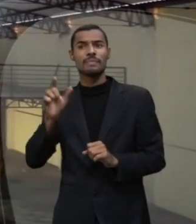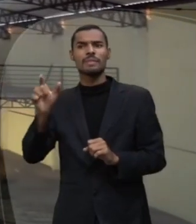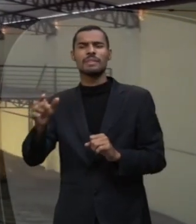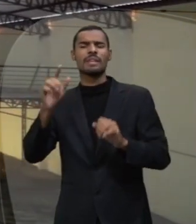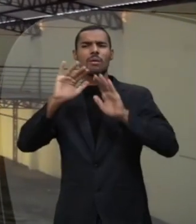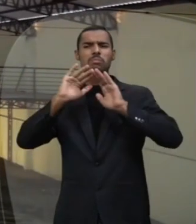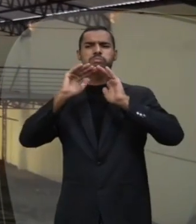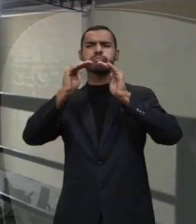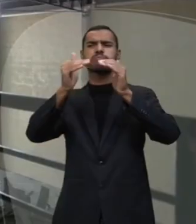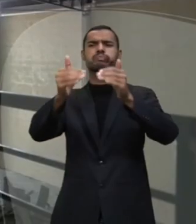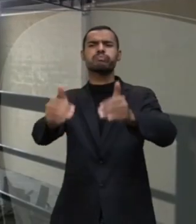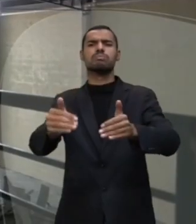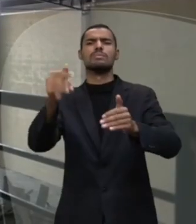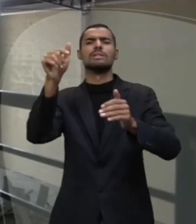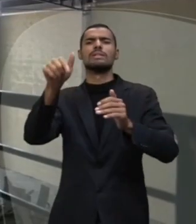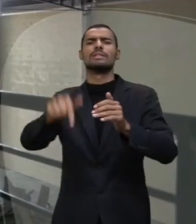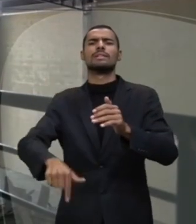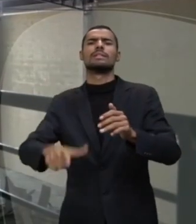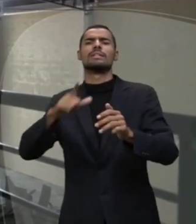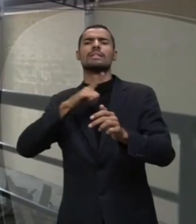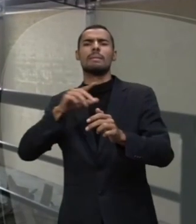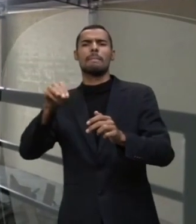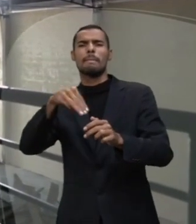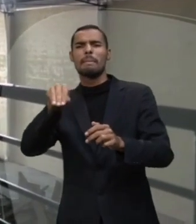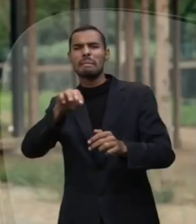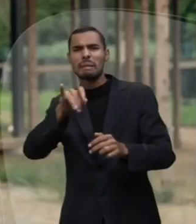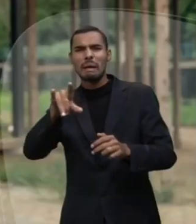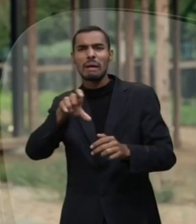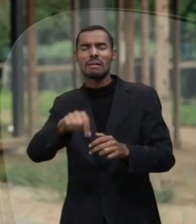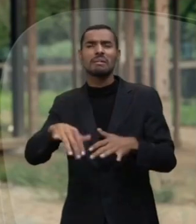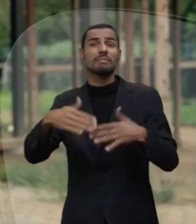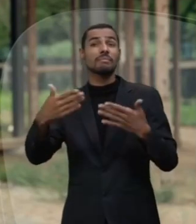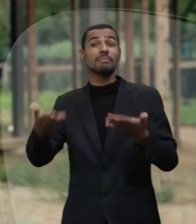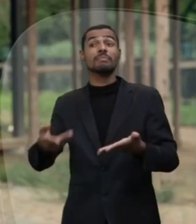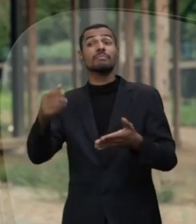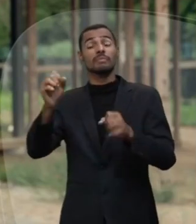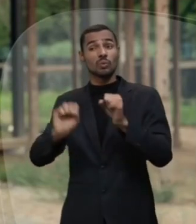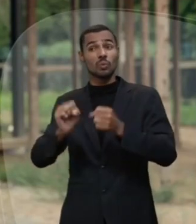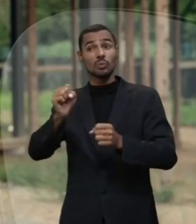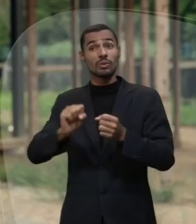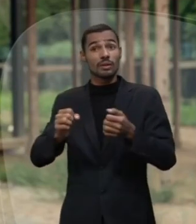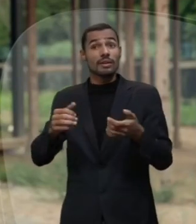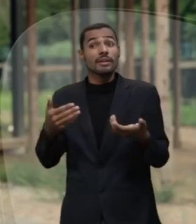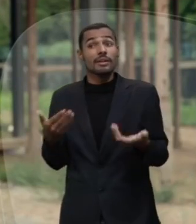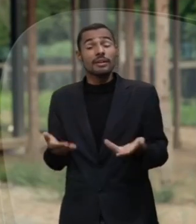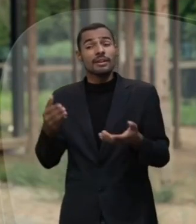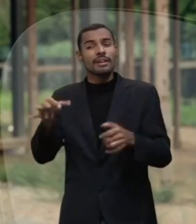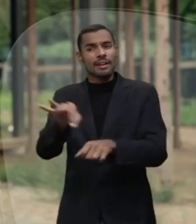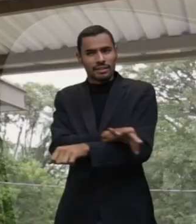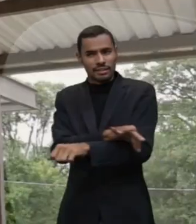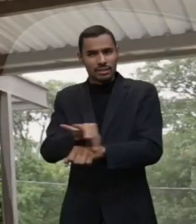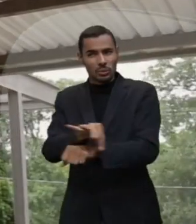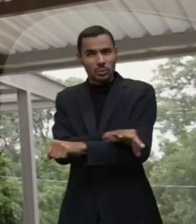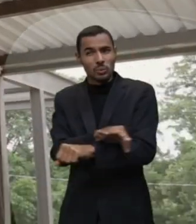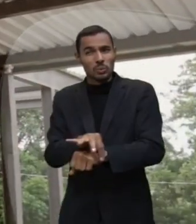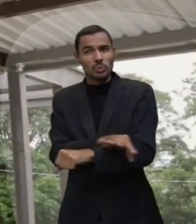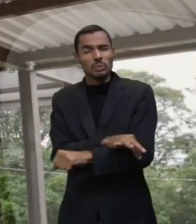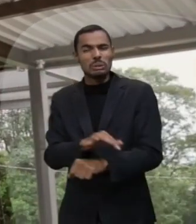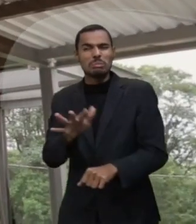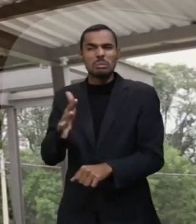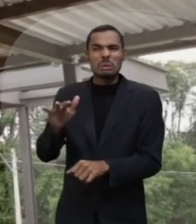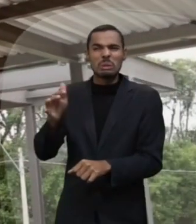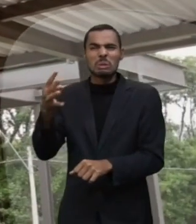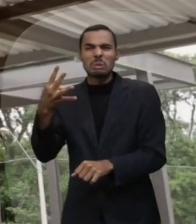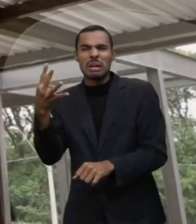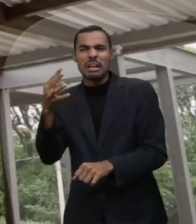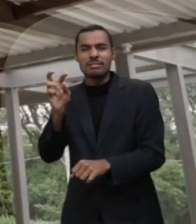Galpões industriais, mezaninos metálicos, mais na indústria. A arquitetura começou, há uns 4